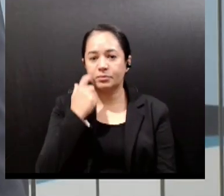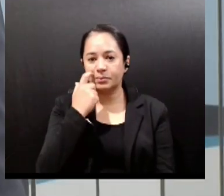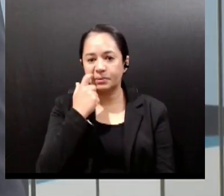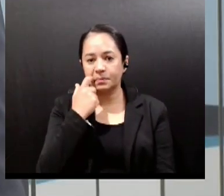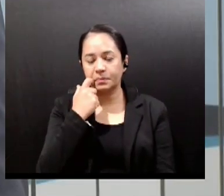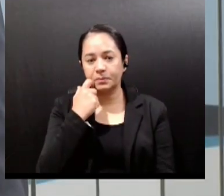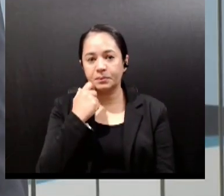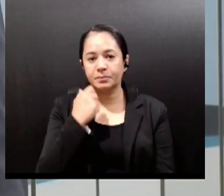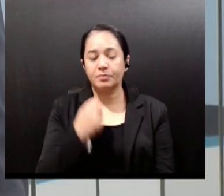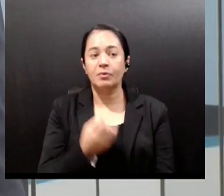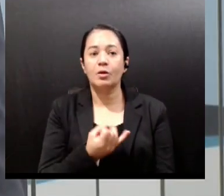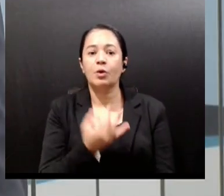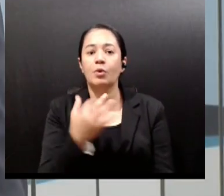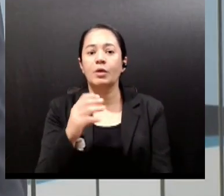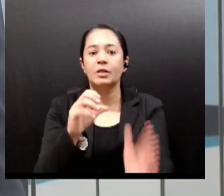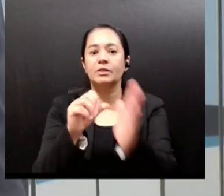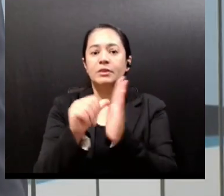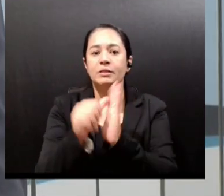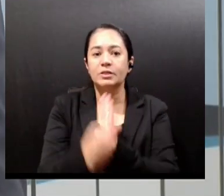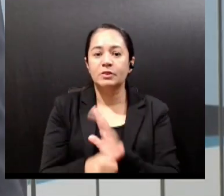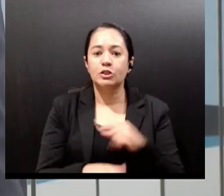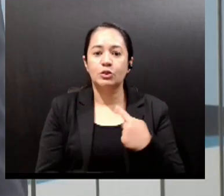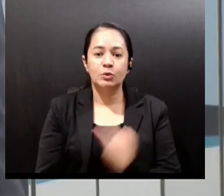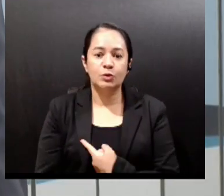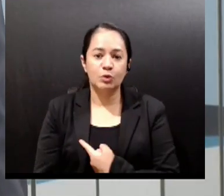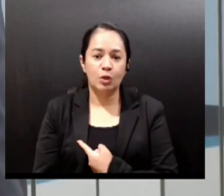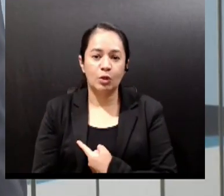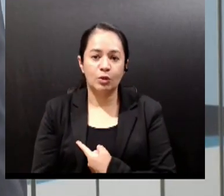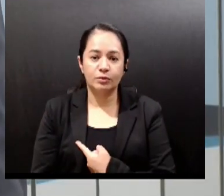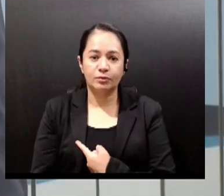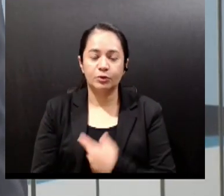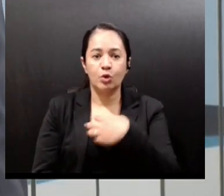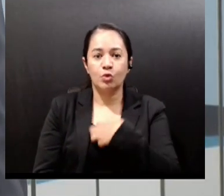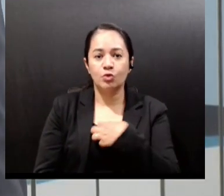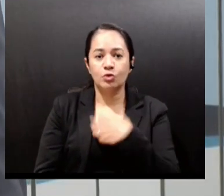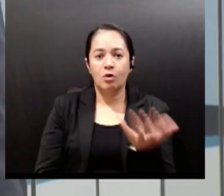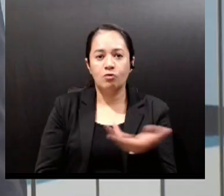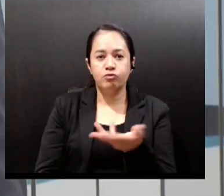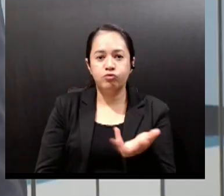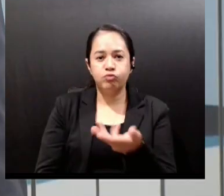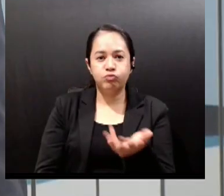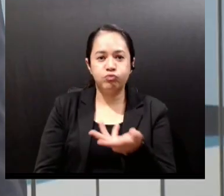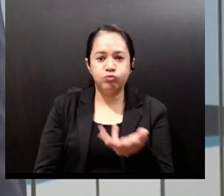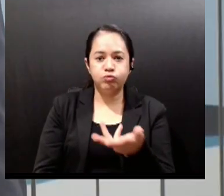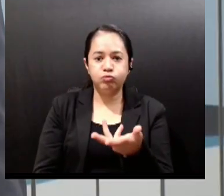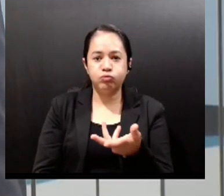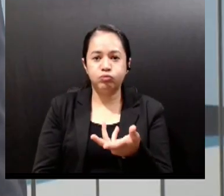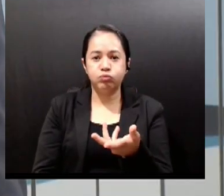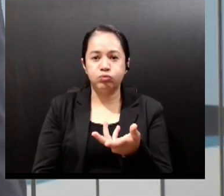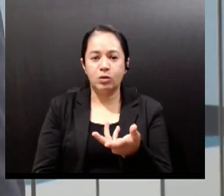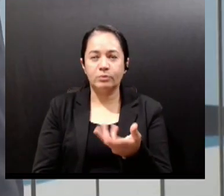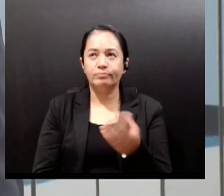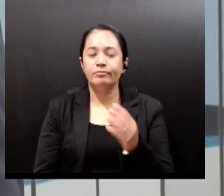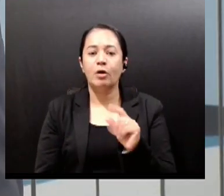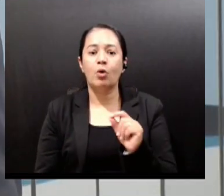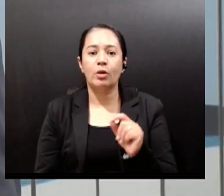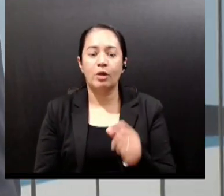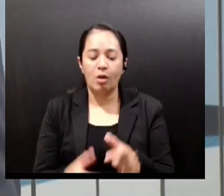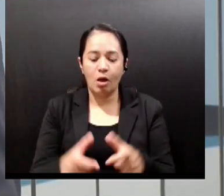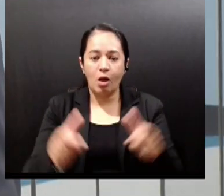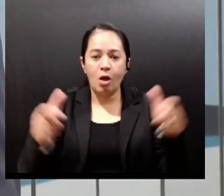vezes a gente, essa forma acelerada, ela acaba, na verdade, aumentando os riscos.